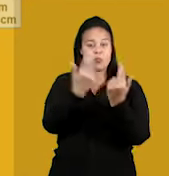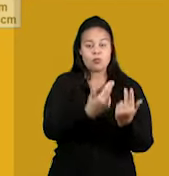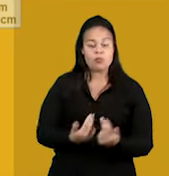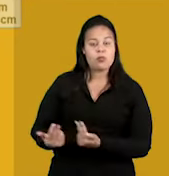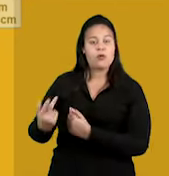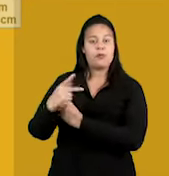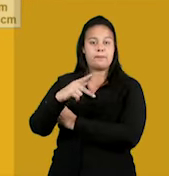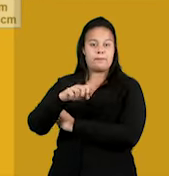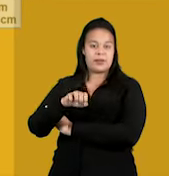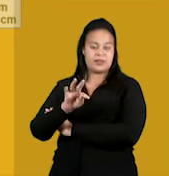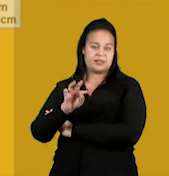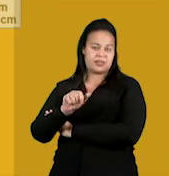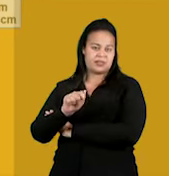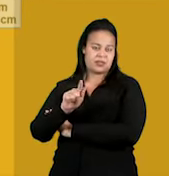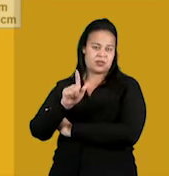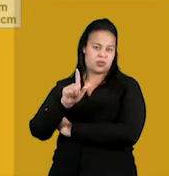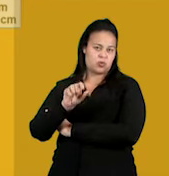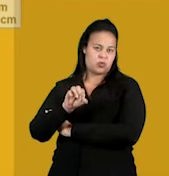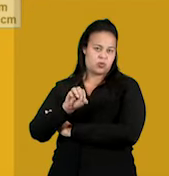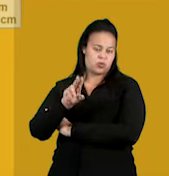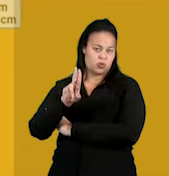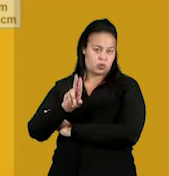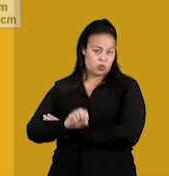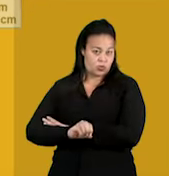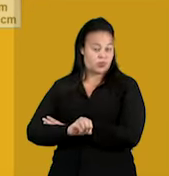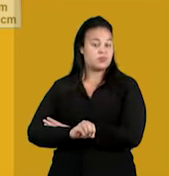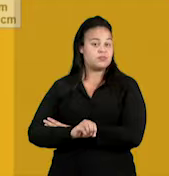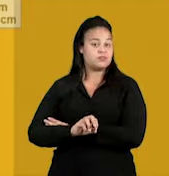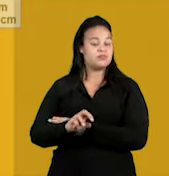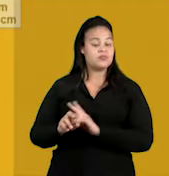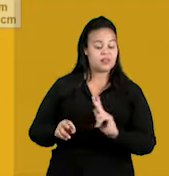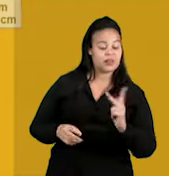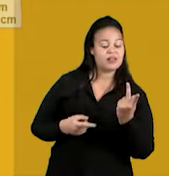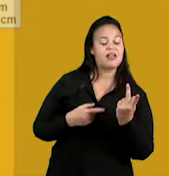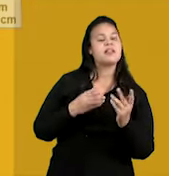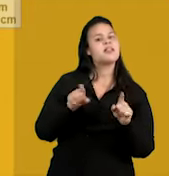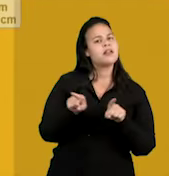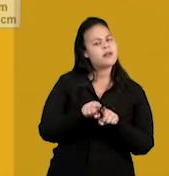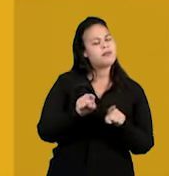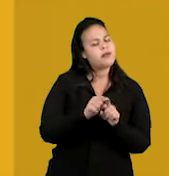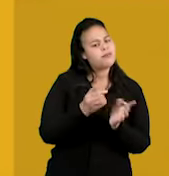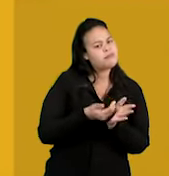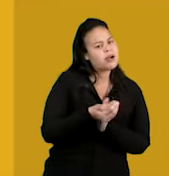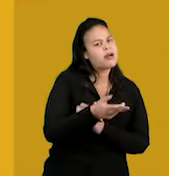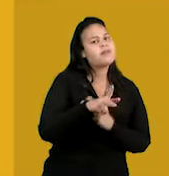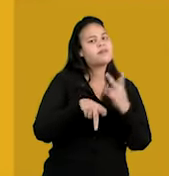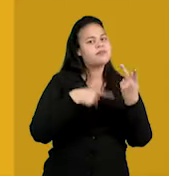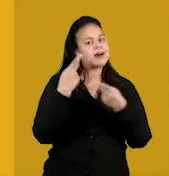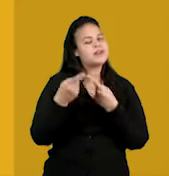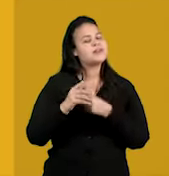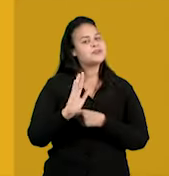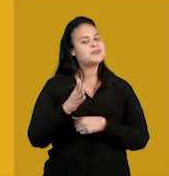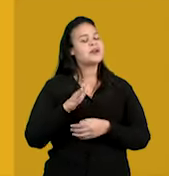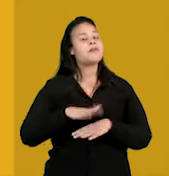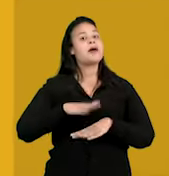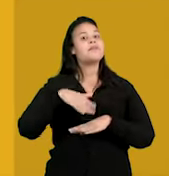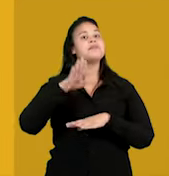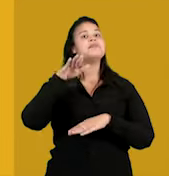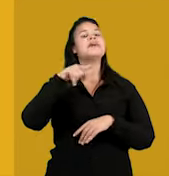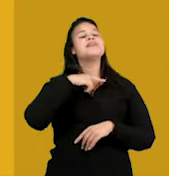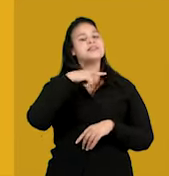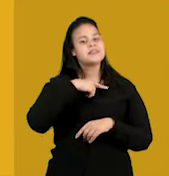hexágono, que eu já iniciei a aula de hoje falando sobre ele. E tem mais, né? Nós temos mais. Além